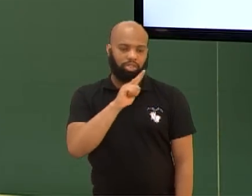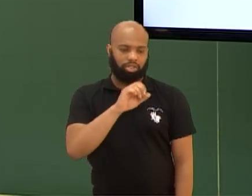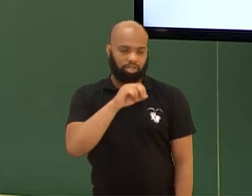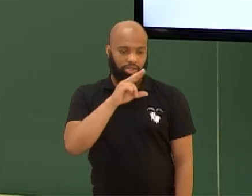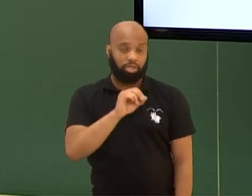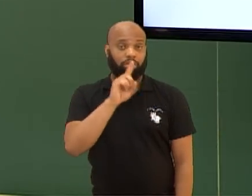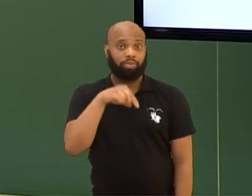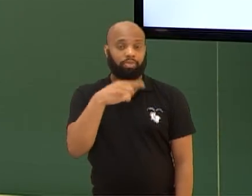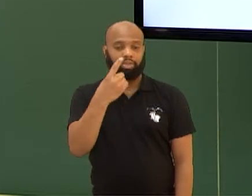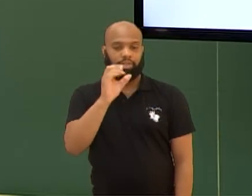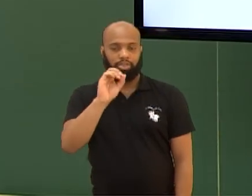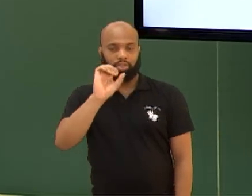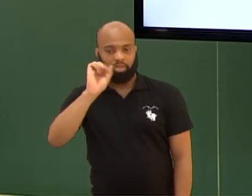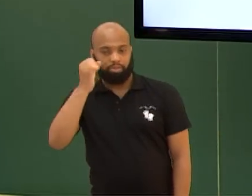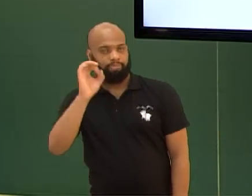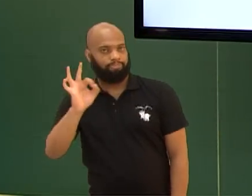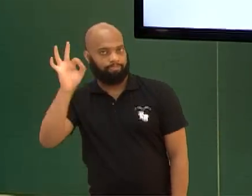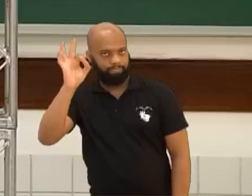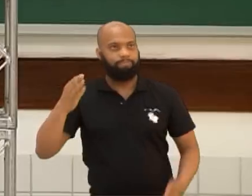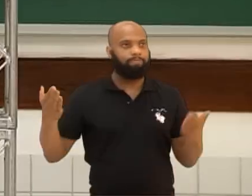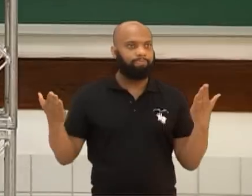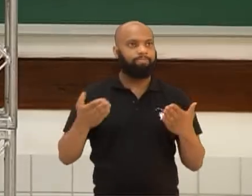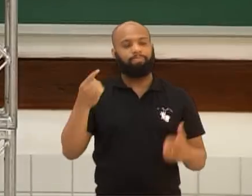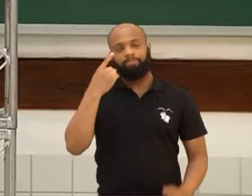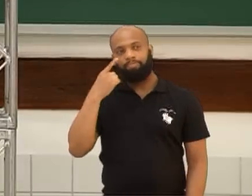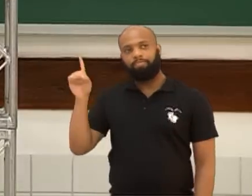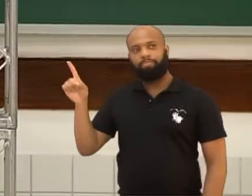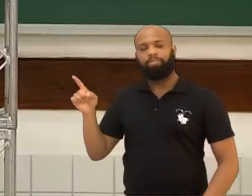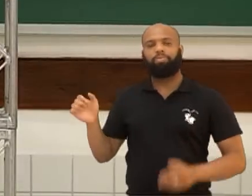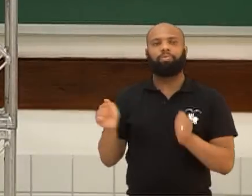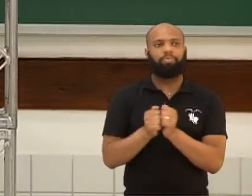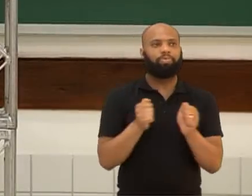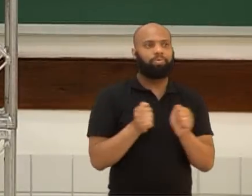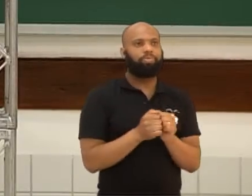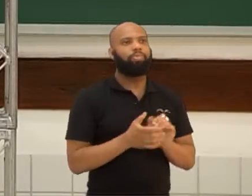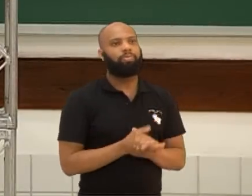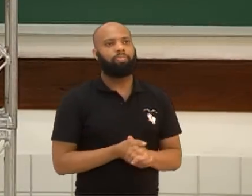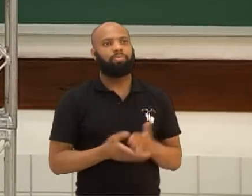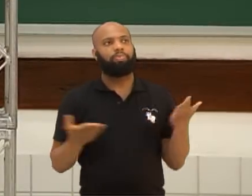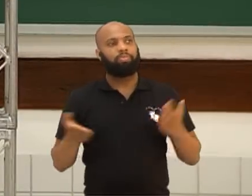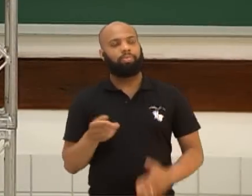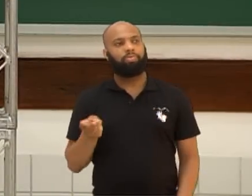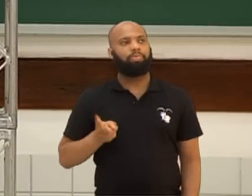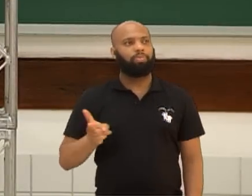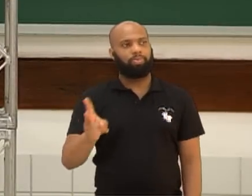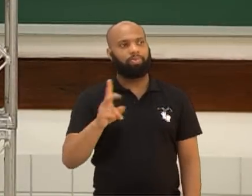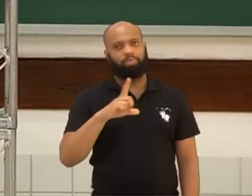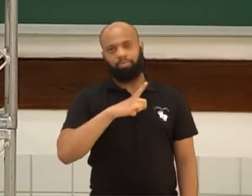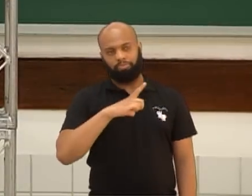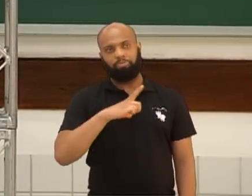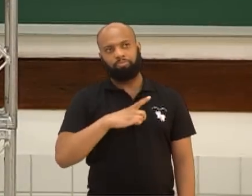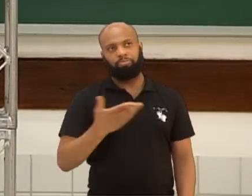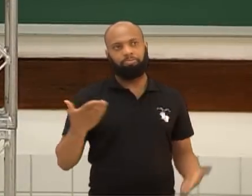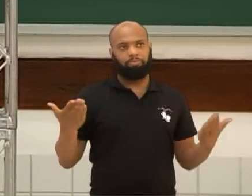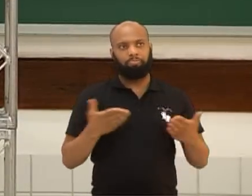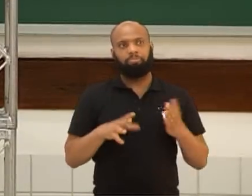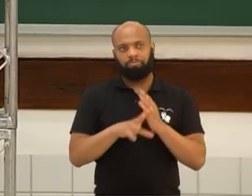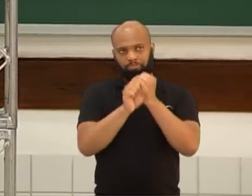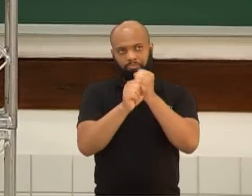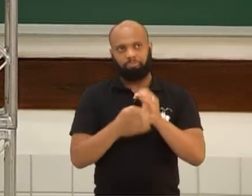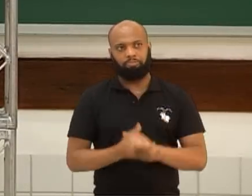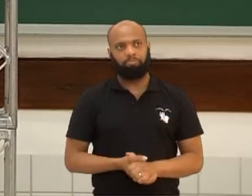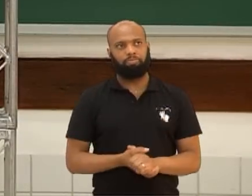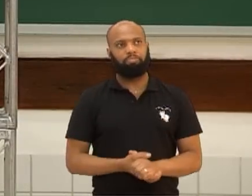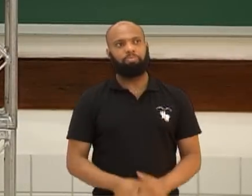108 graus. Tudo bem? Então, vamos voltar aqui. Então, continuando ali o nosso cálculo.